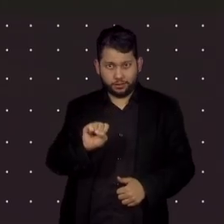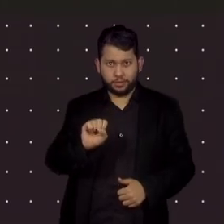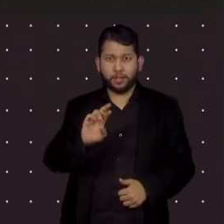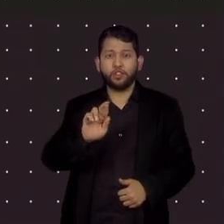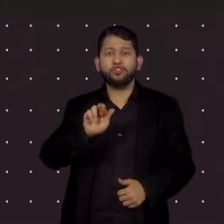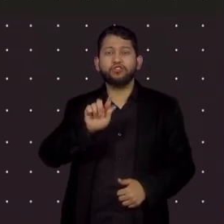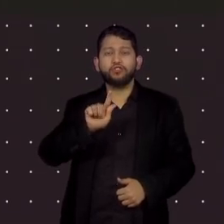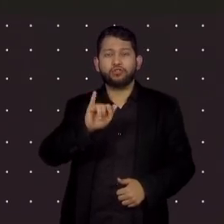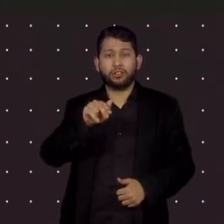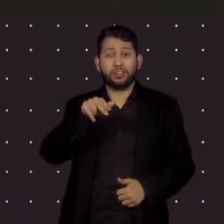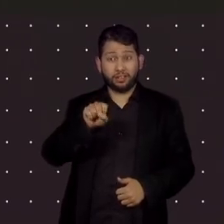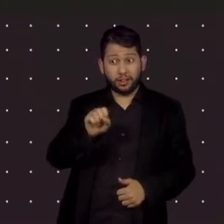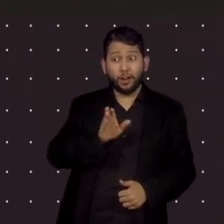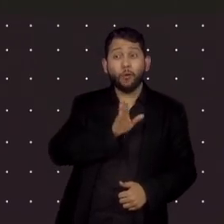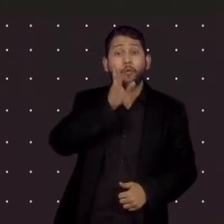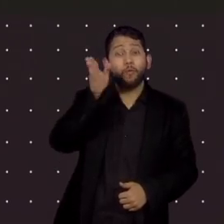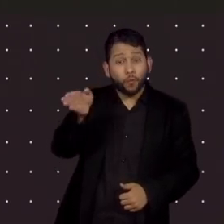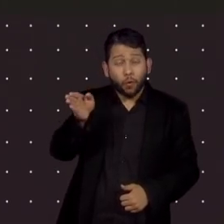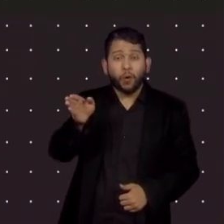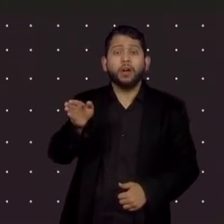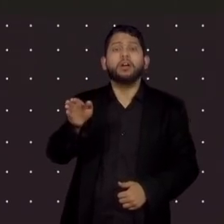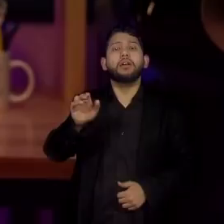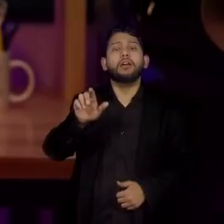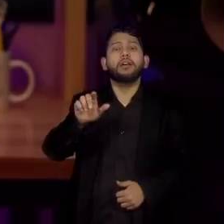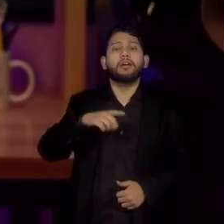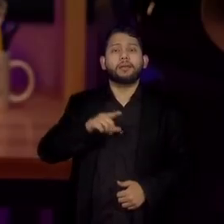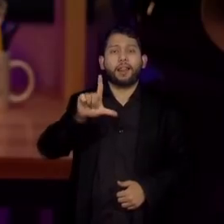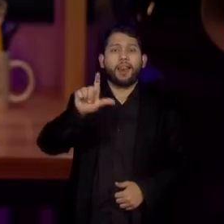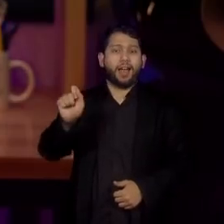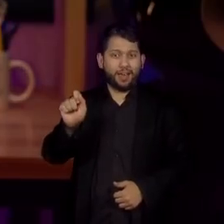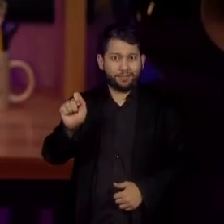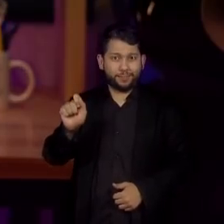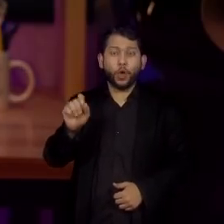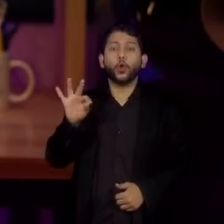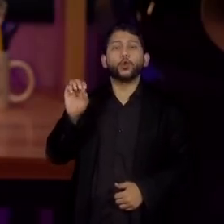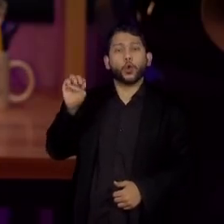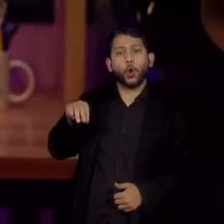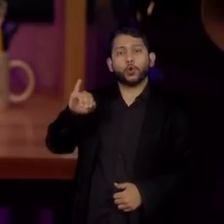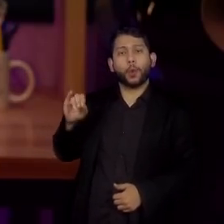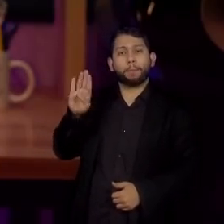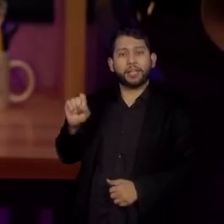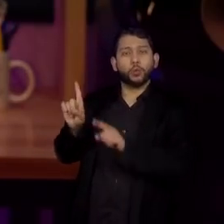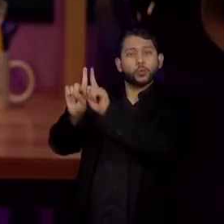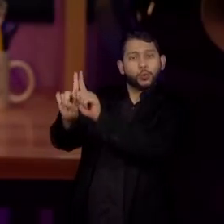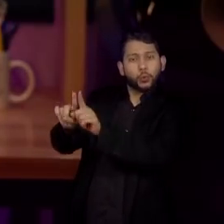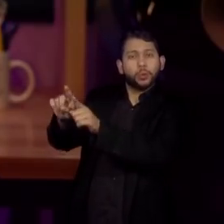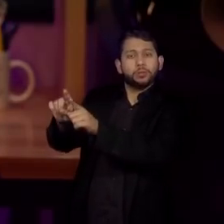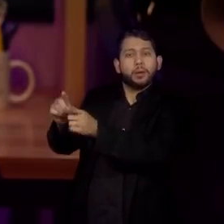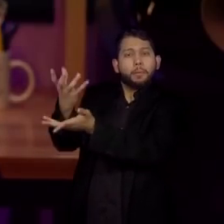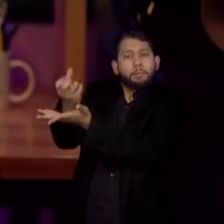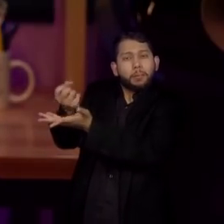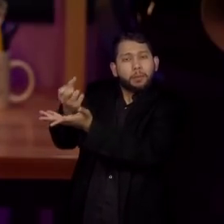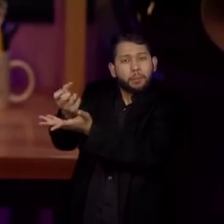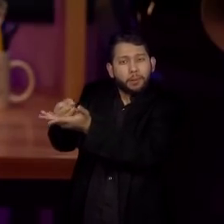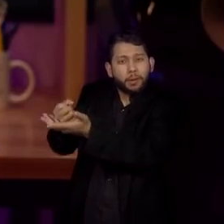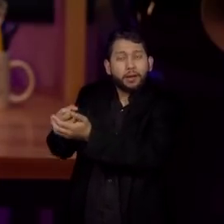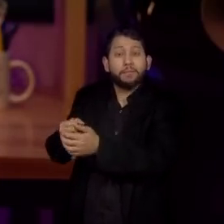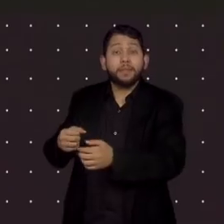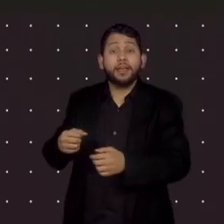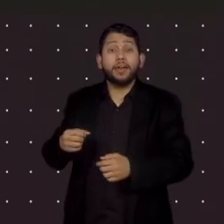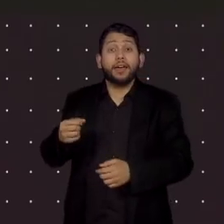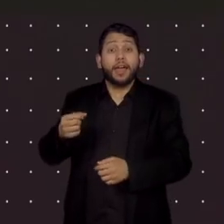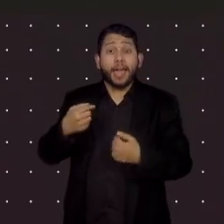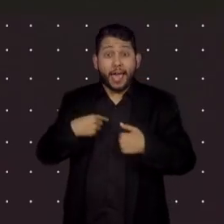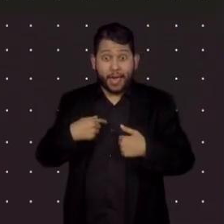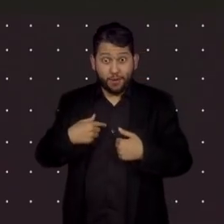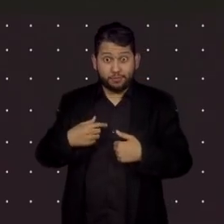Los Angeles gravando Elis e Tom, e durante as gravações, para parar de bagunçar, eu